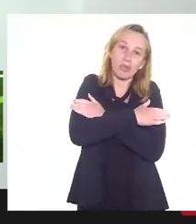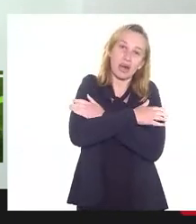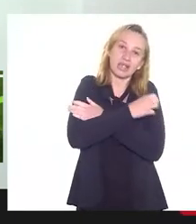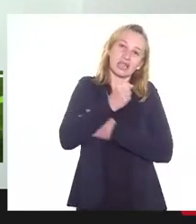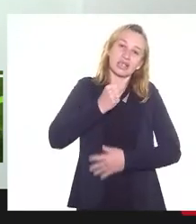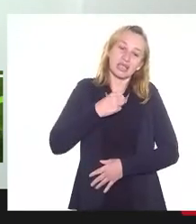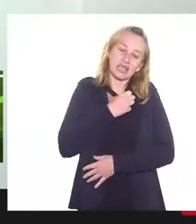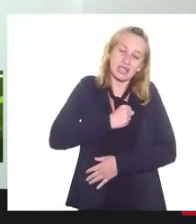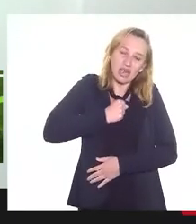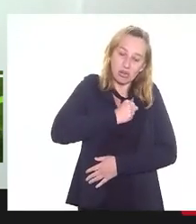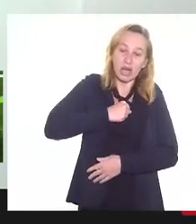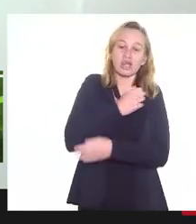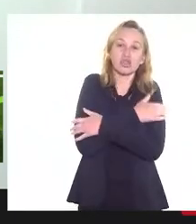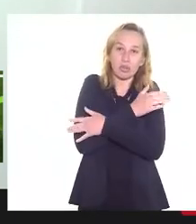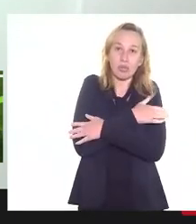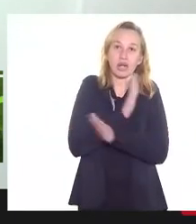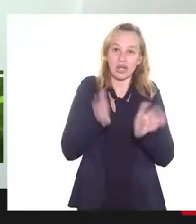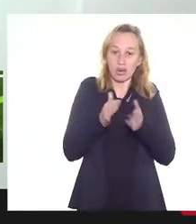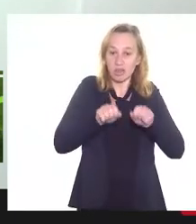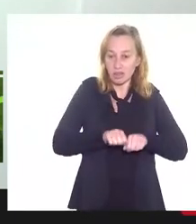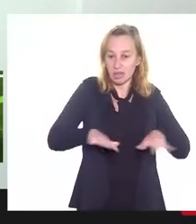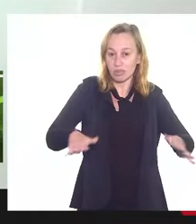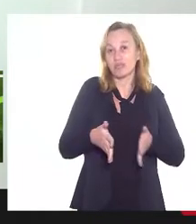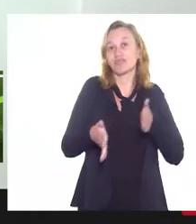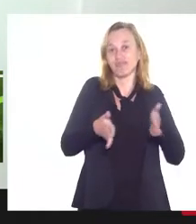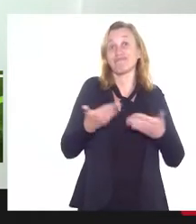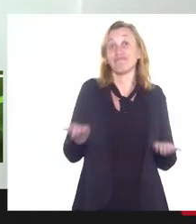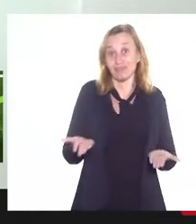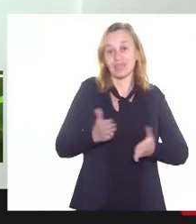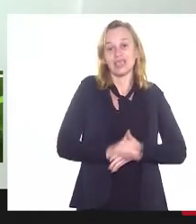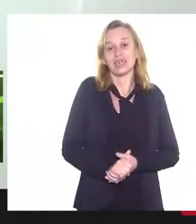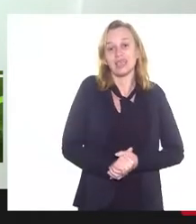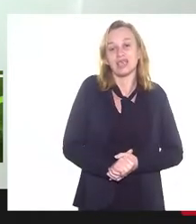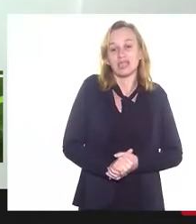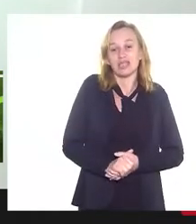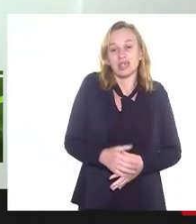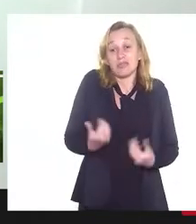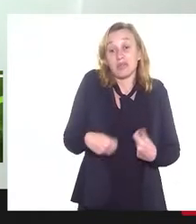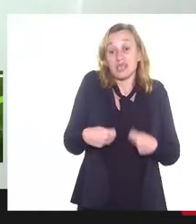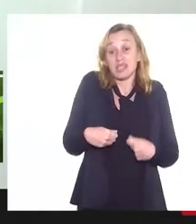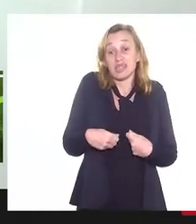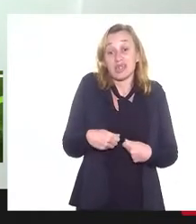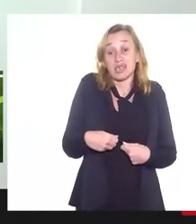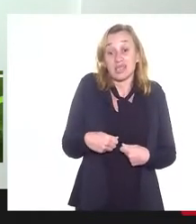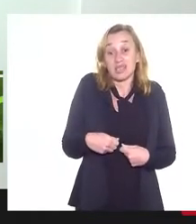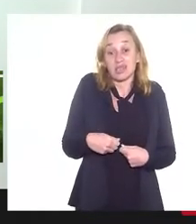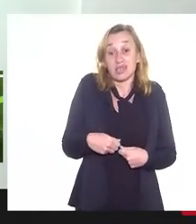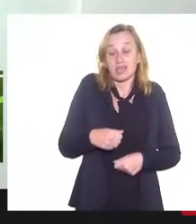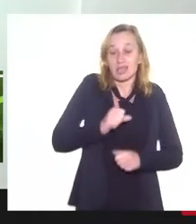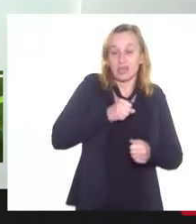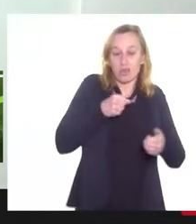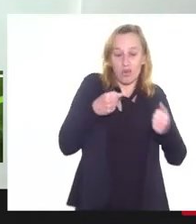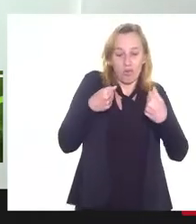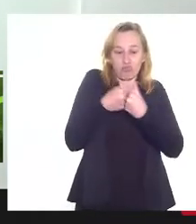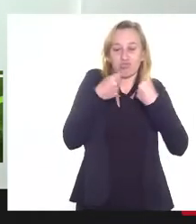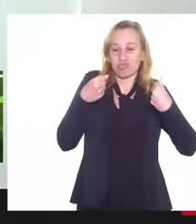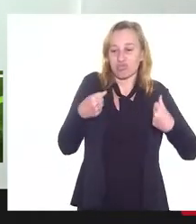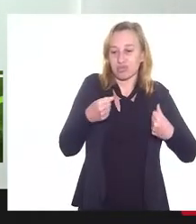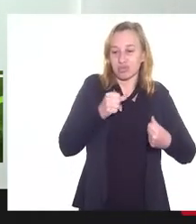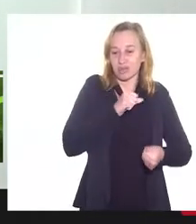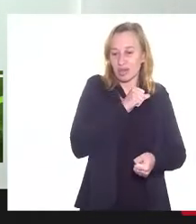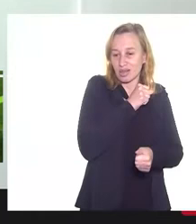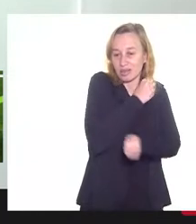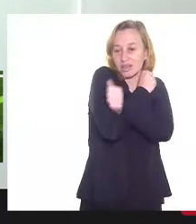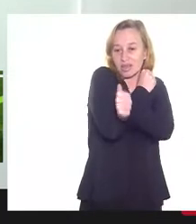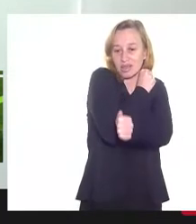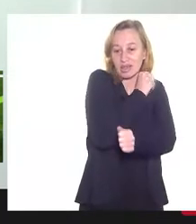falta dele agora, nesse momento pandêmico, né? Que a gente precisa dar toque nos cotovelos e soquinhos, eu falo que é do